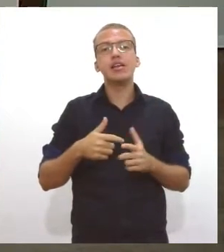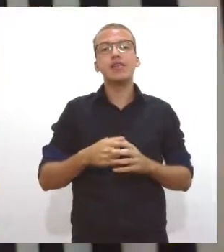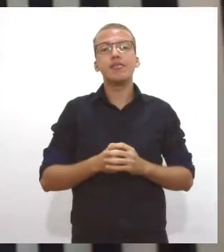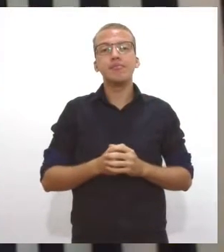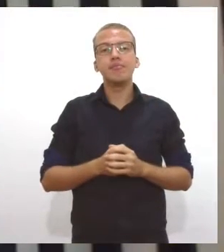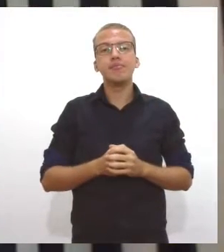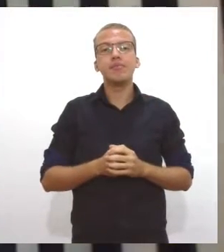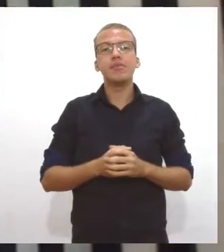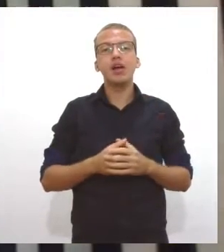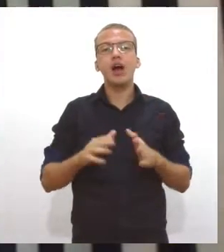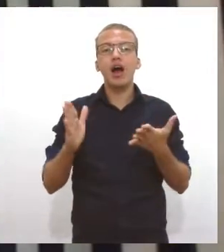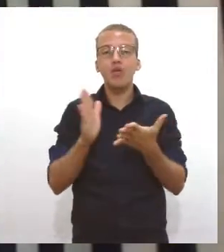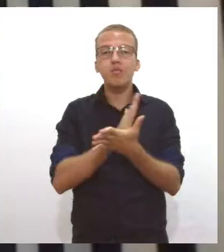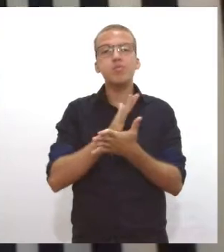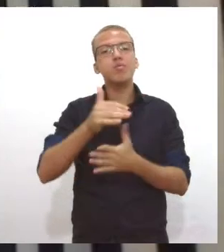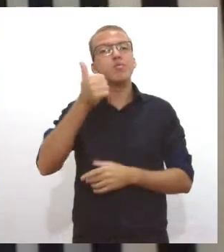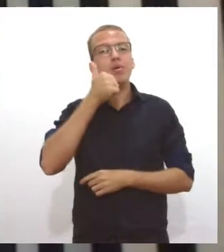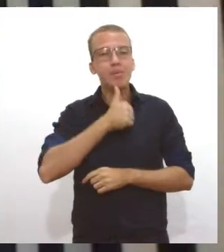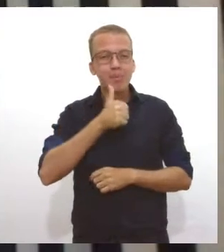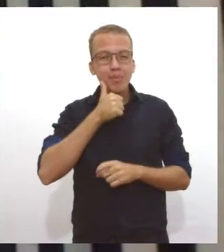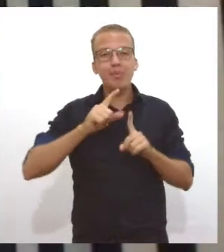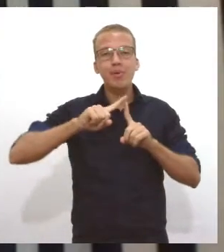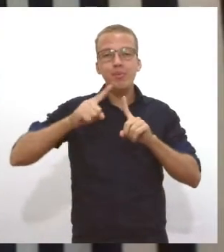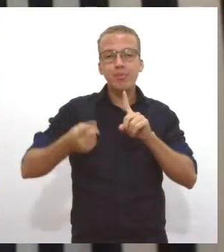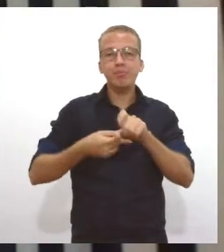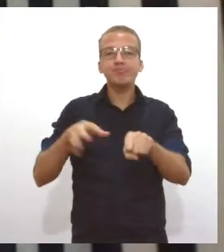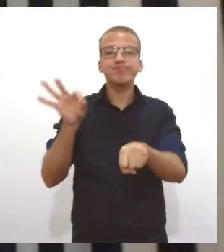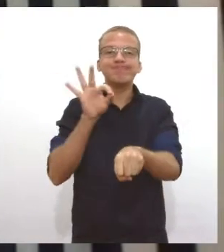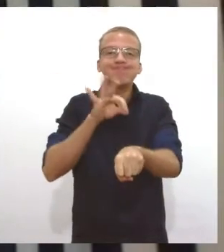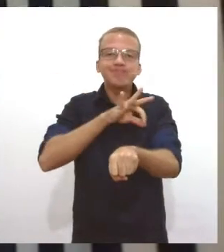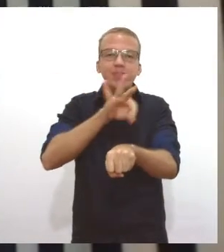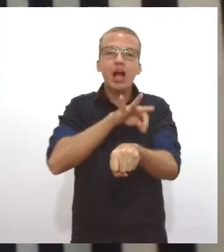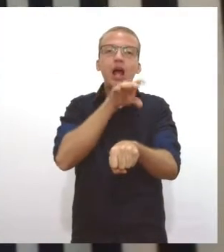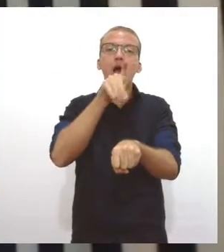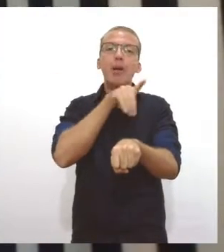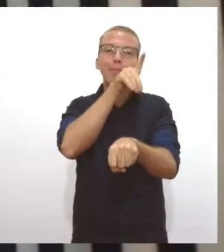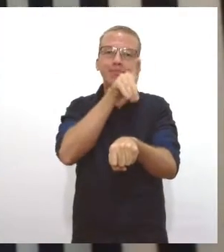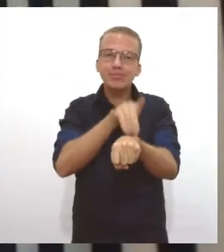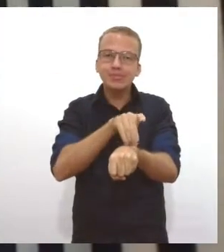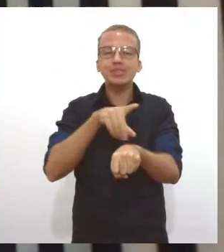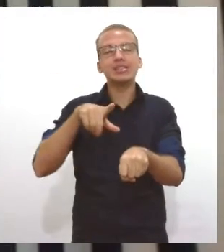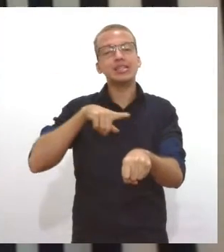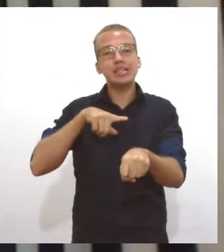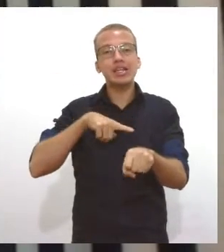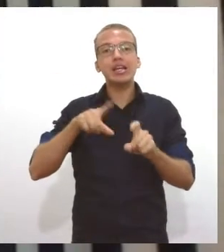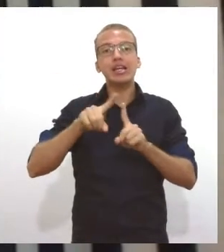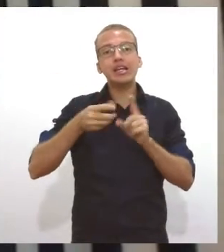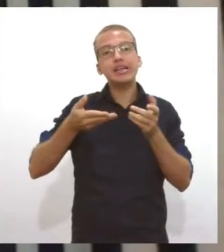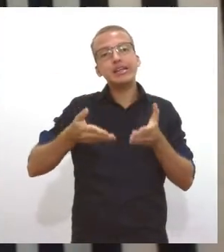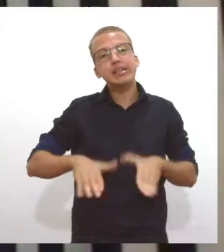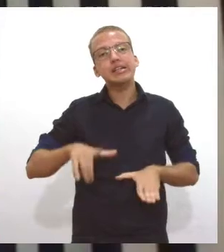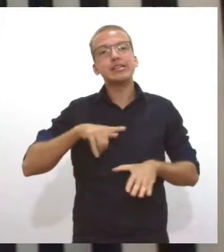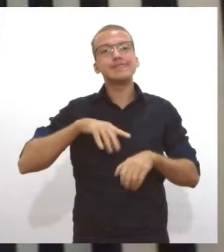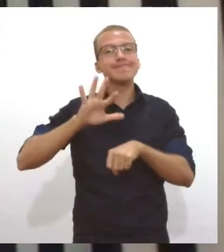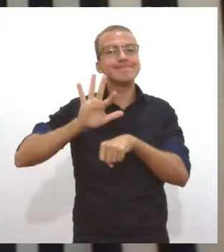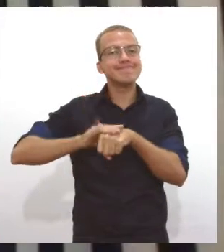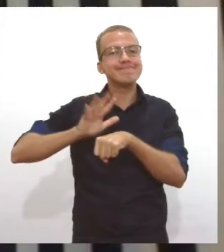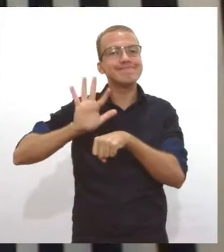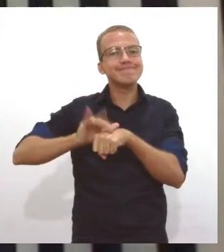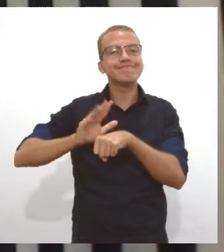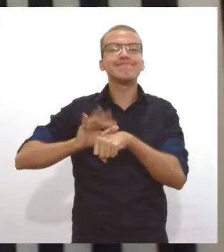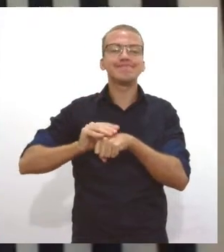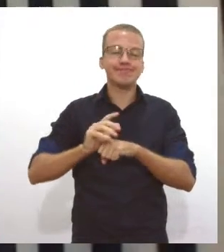dengue não é sim e agora o Ministério da Saúde Alerta é importante alertar as mulheres É